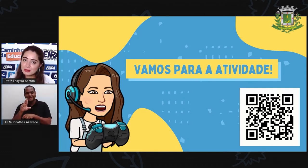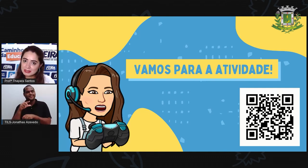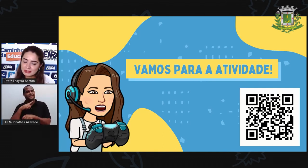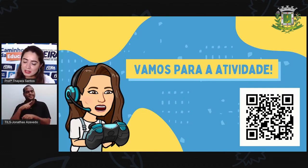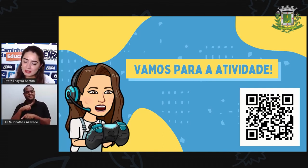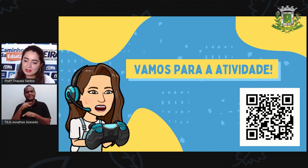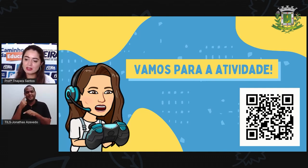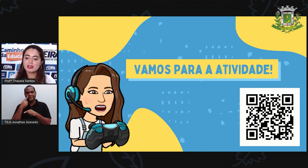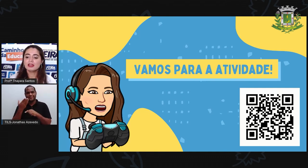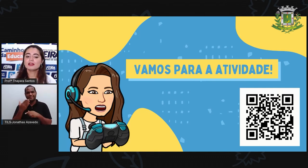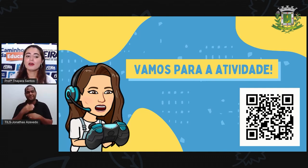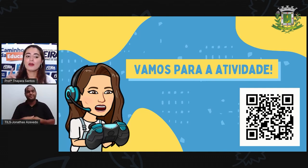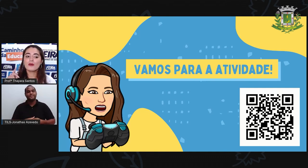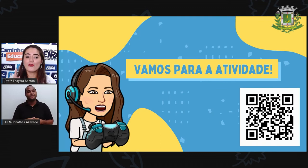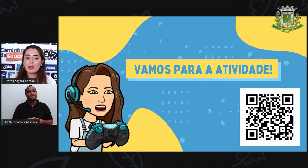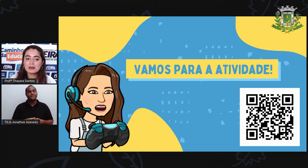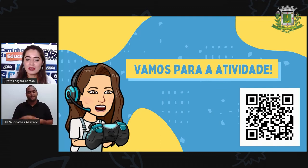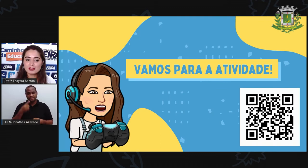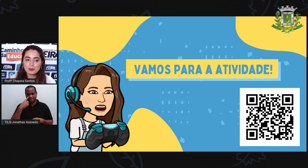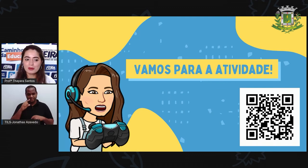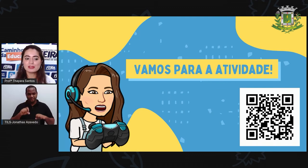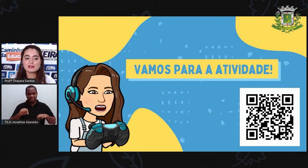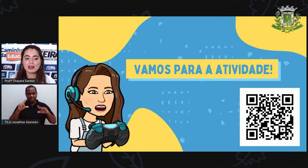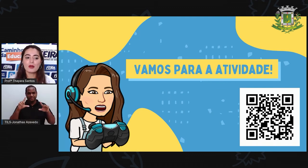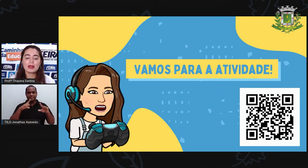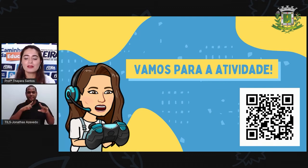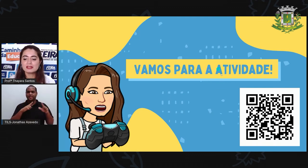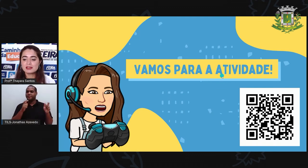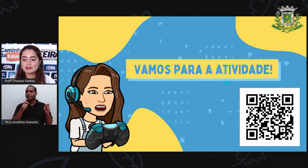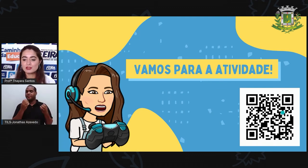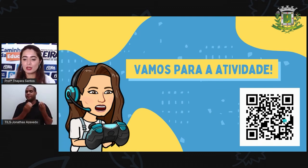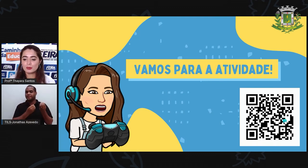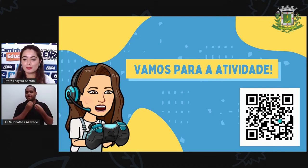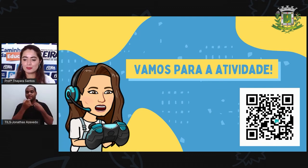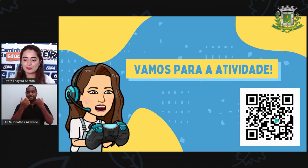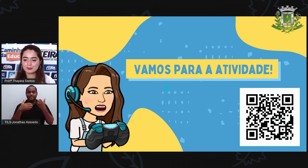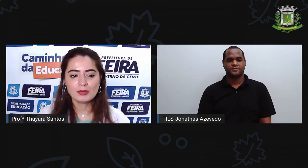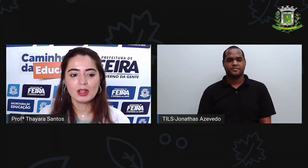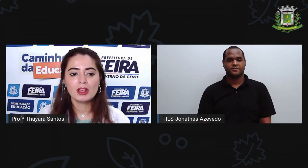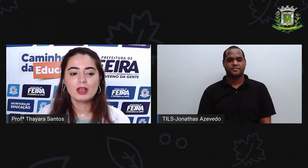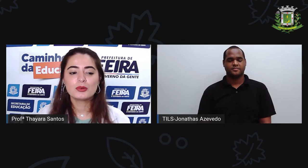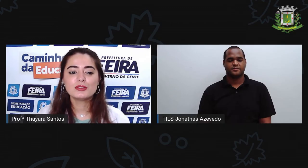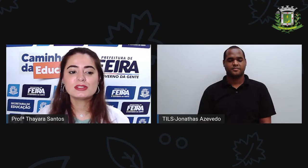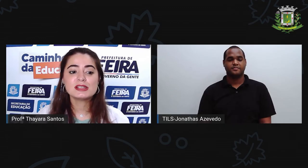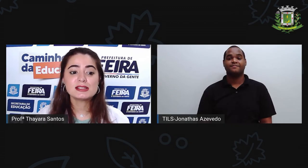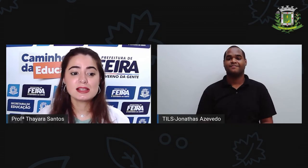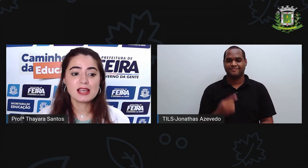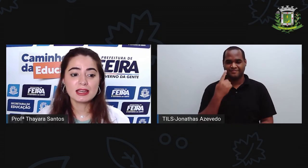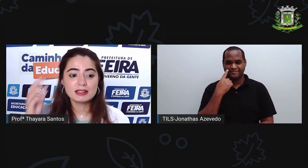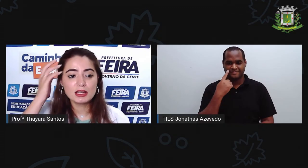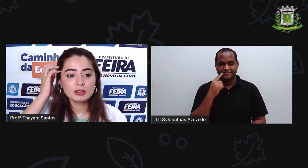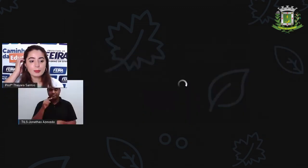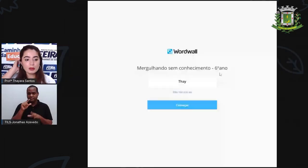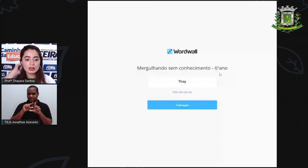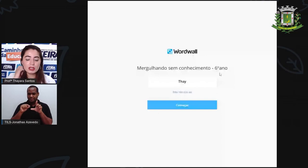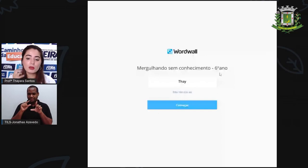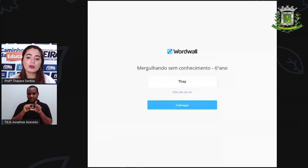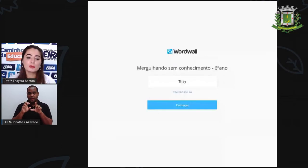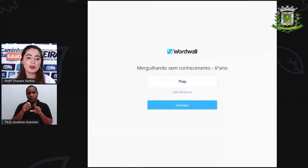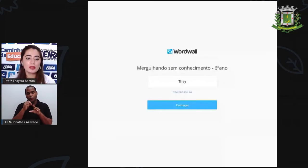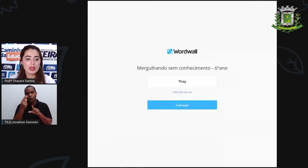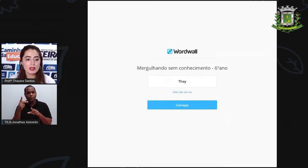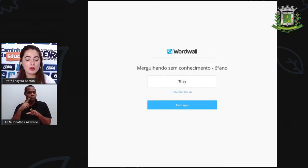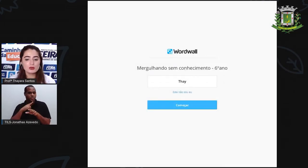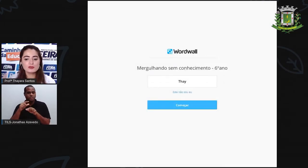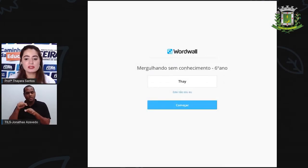aparecendo aí na tela. Então, eu vou abrir aqui só para vocês verem como é que vai ser esse joguinho. Quando vocês acessarem, tanto pelo link